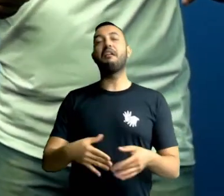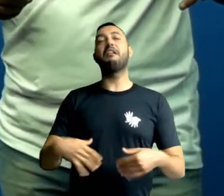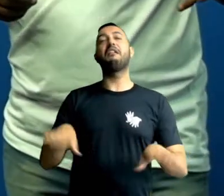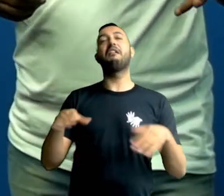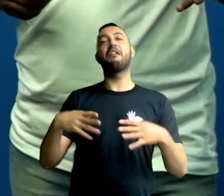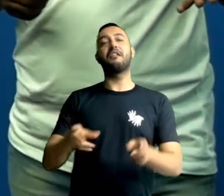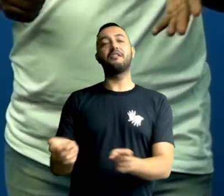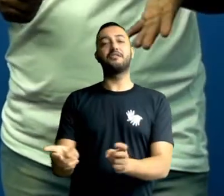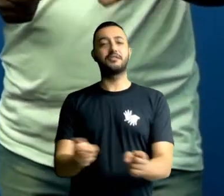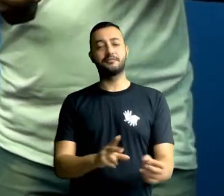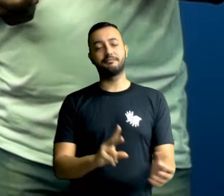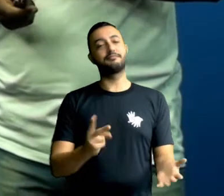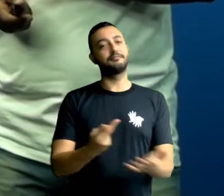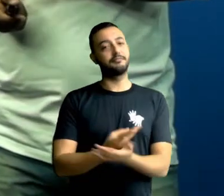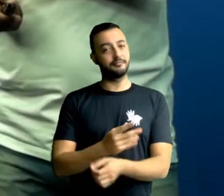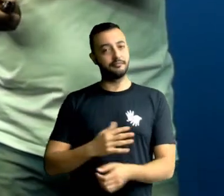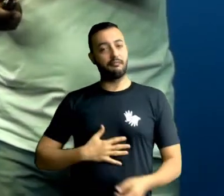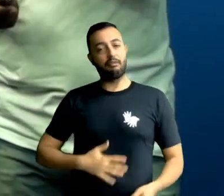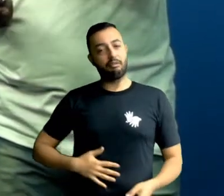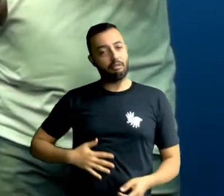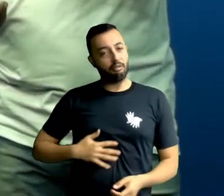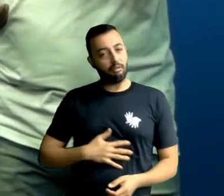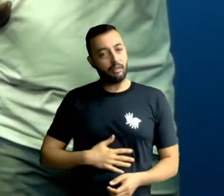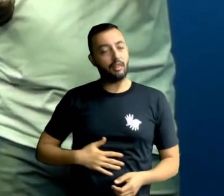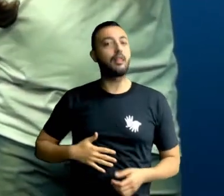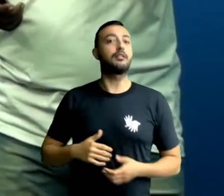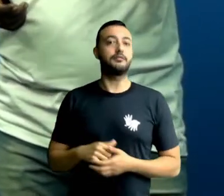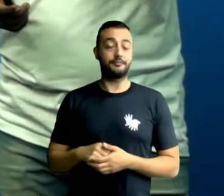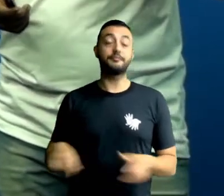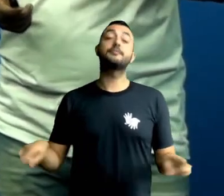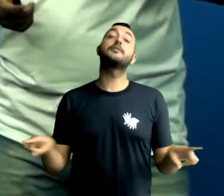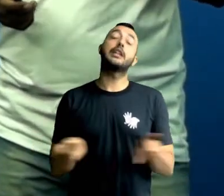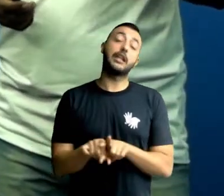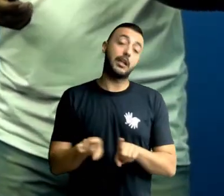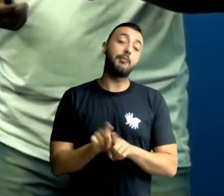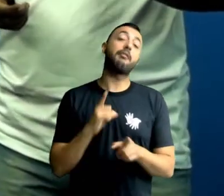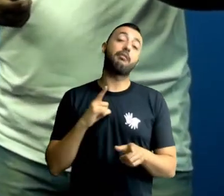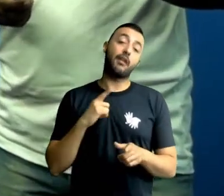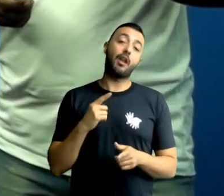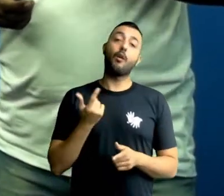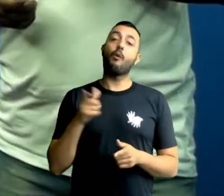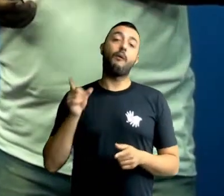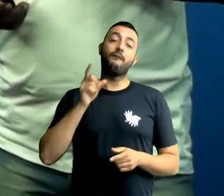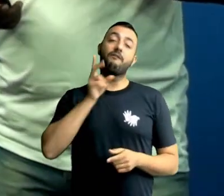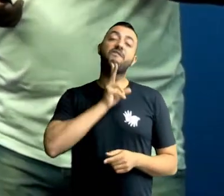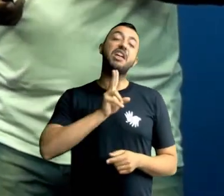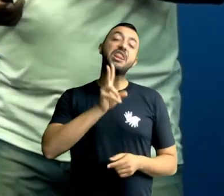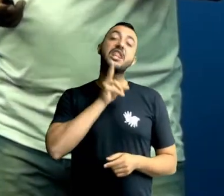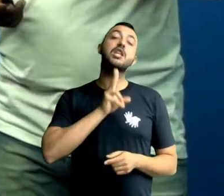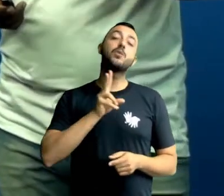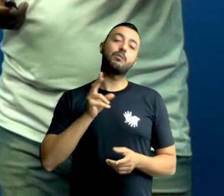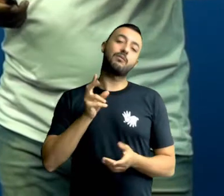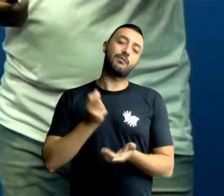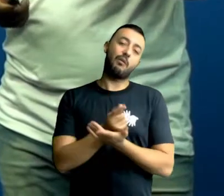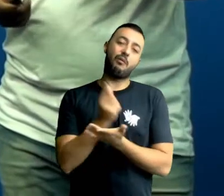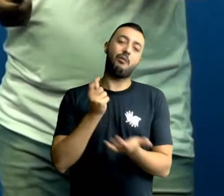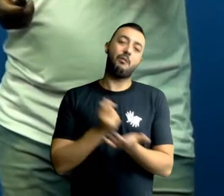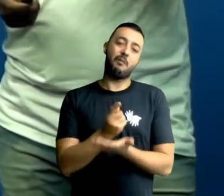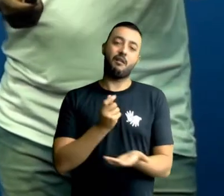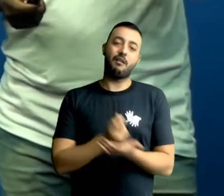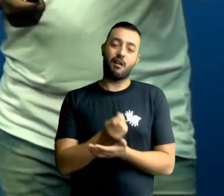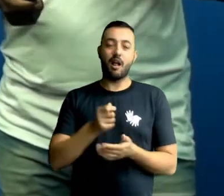refrigeração correta, também podem causar mal. Assim como alimentos fora do prazo de validade. Qualquer tipo de alimento fora do prazo de